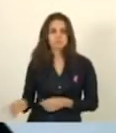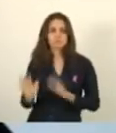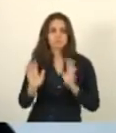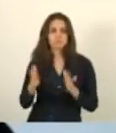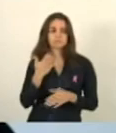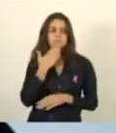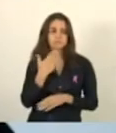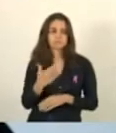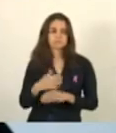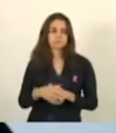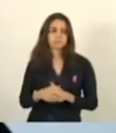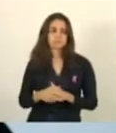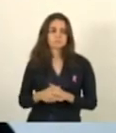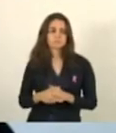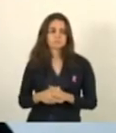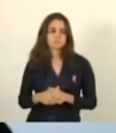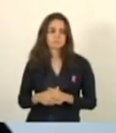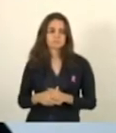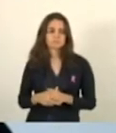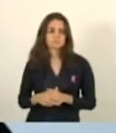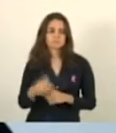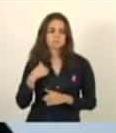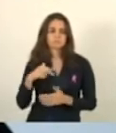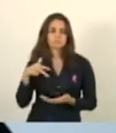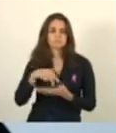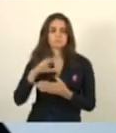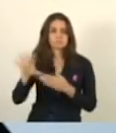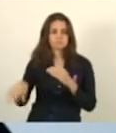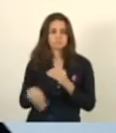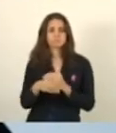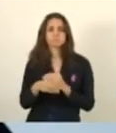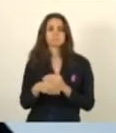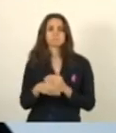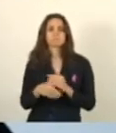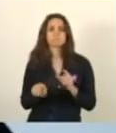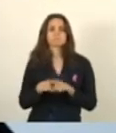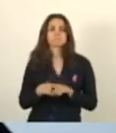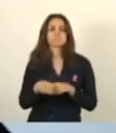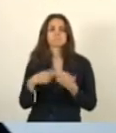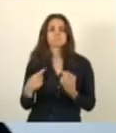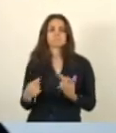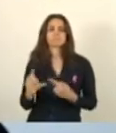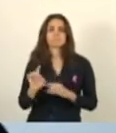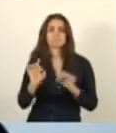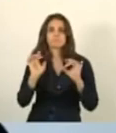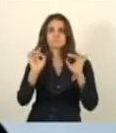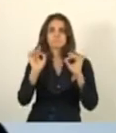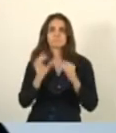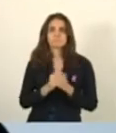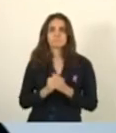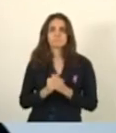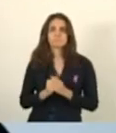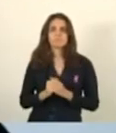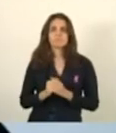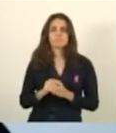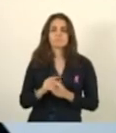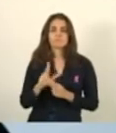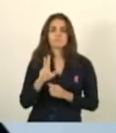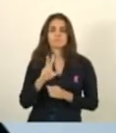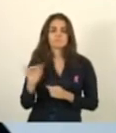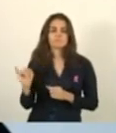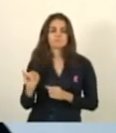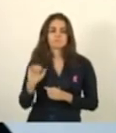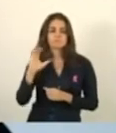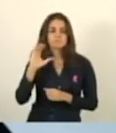pediram, mas se não pediram, eu estou aqui reforçando e também pedindo, fazendo esse pedido, cuja missa de sétimo dia